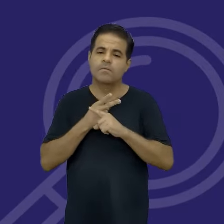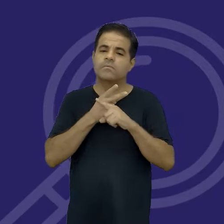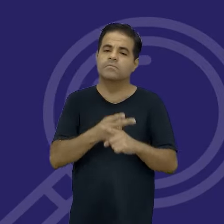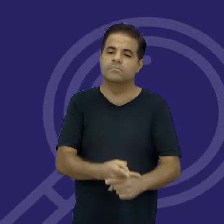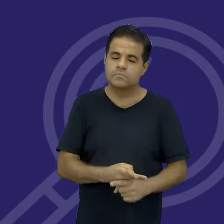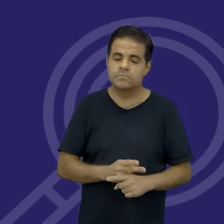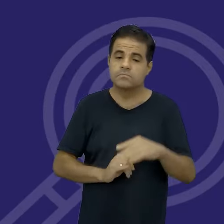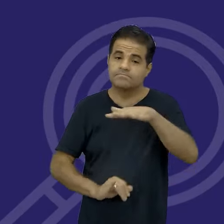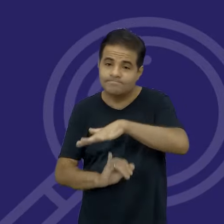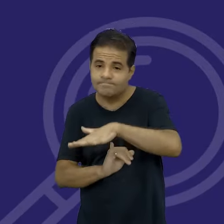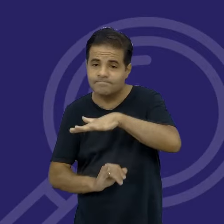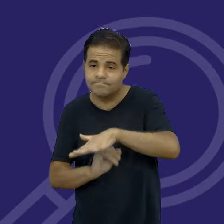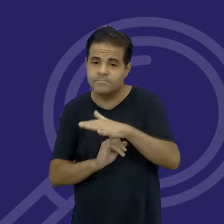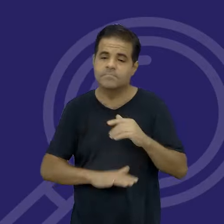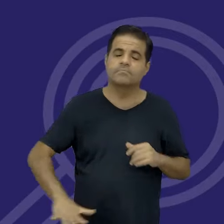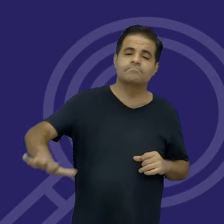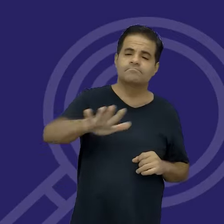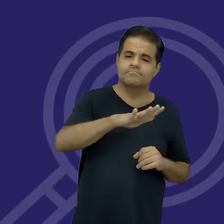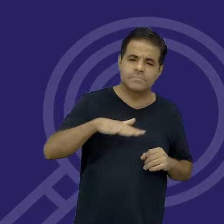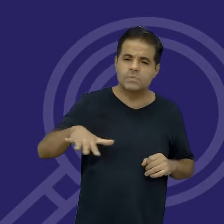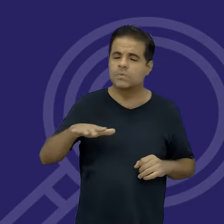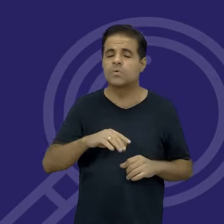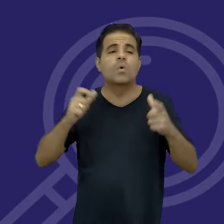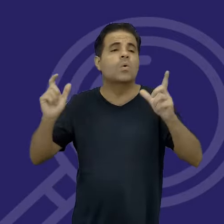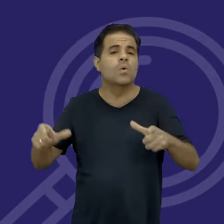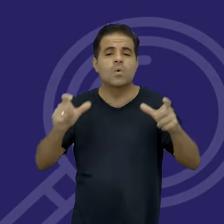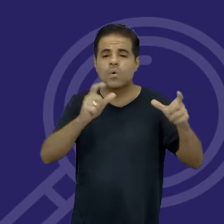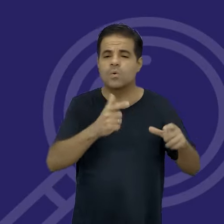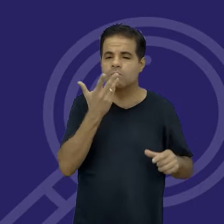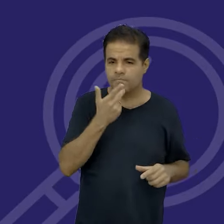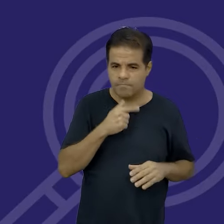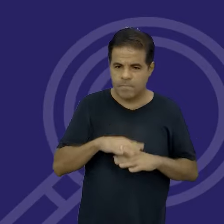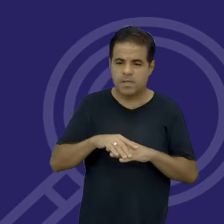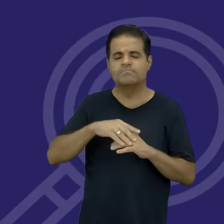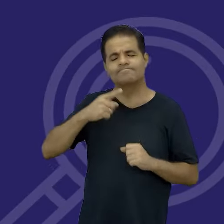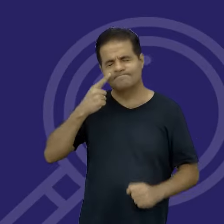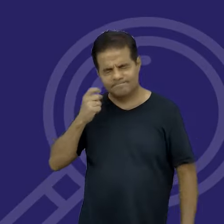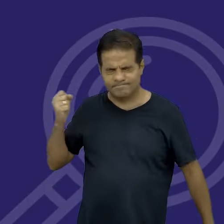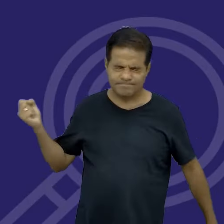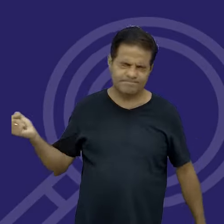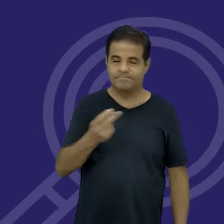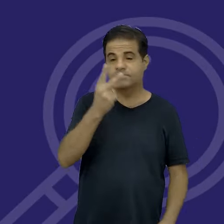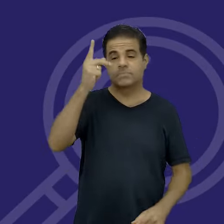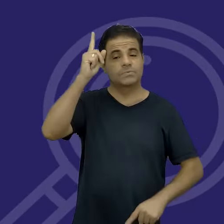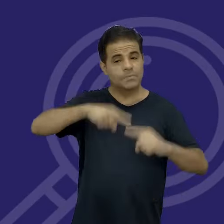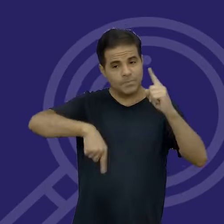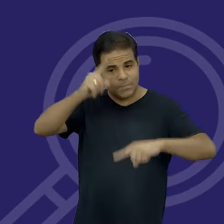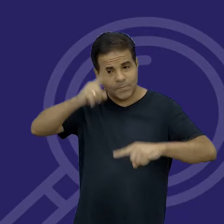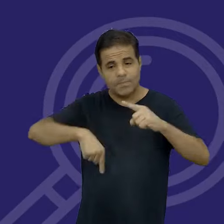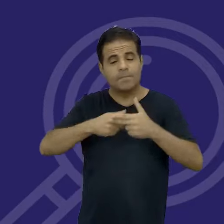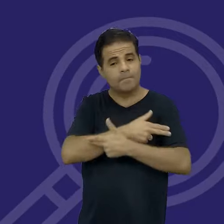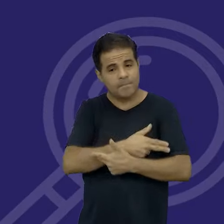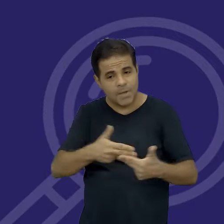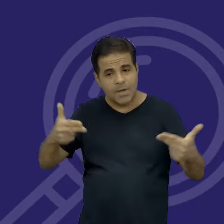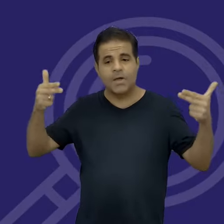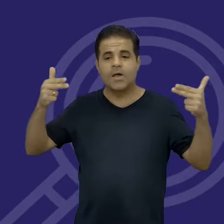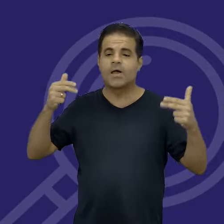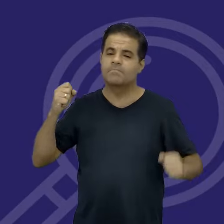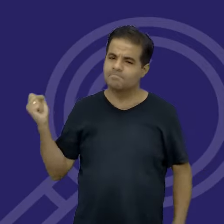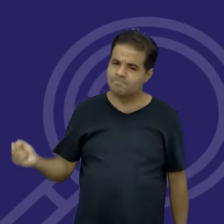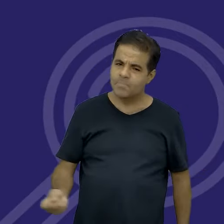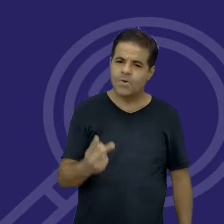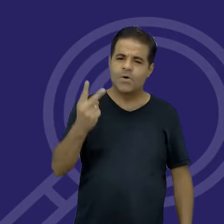ali institucionalizar o objeto matemático, a importância de valorizar esse objeto matemático, né, e